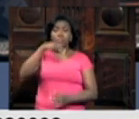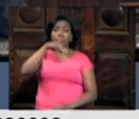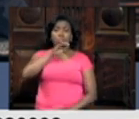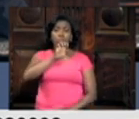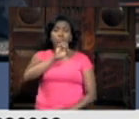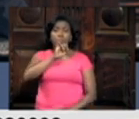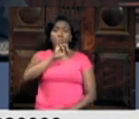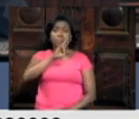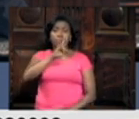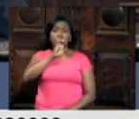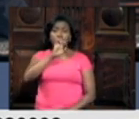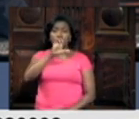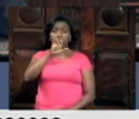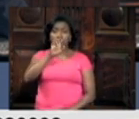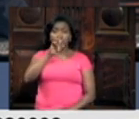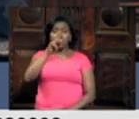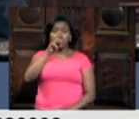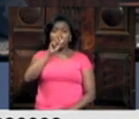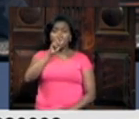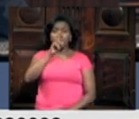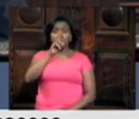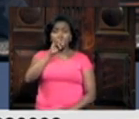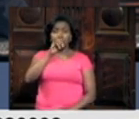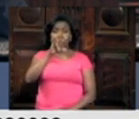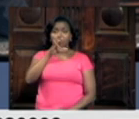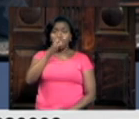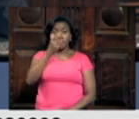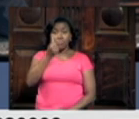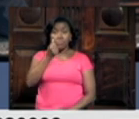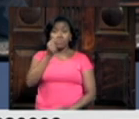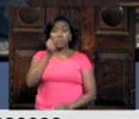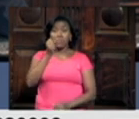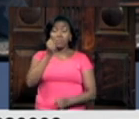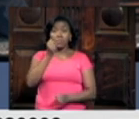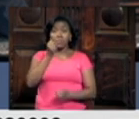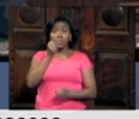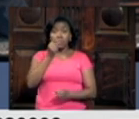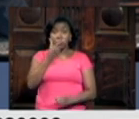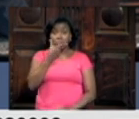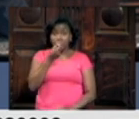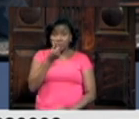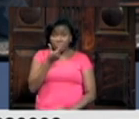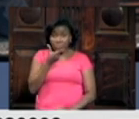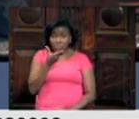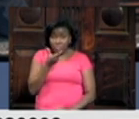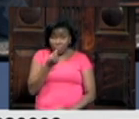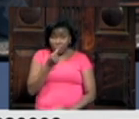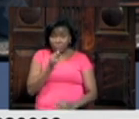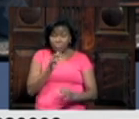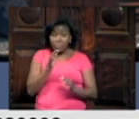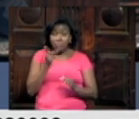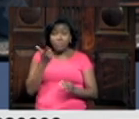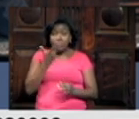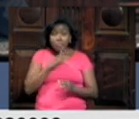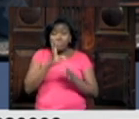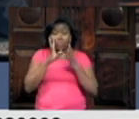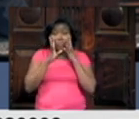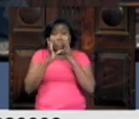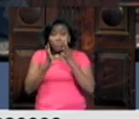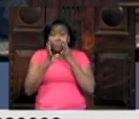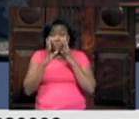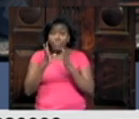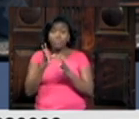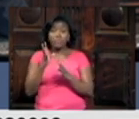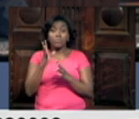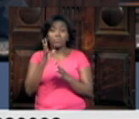que no ano letivo de 2016 o Meirelles Padilha tenha atendido o ensino médio da região